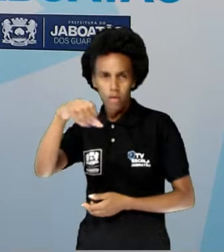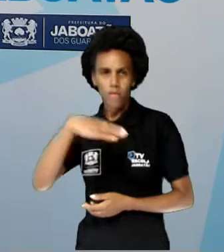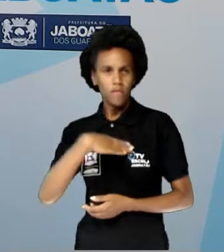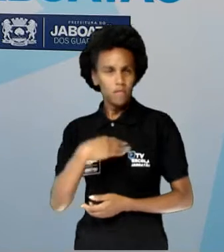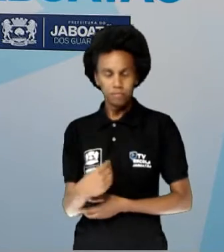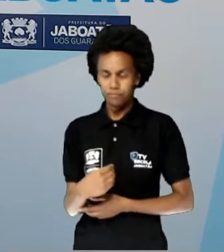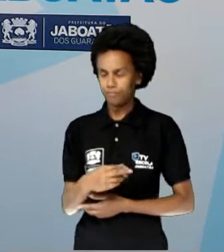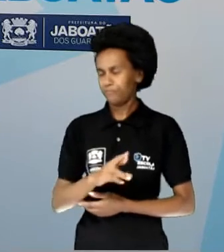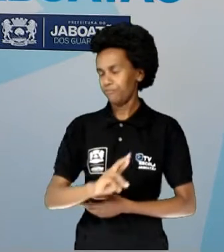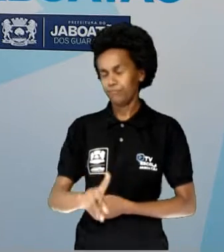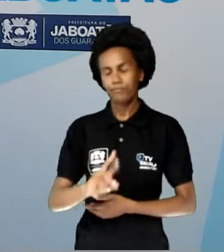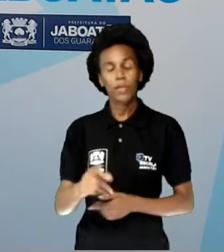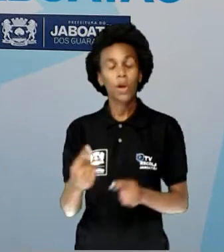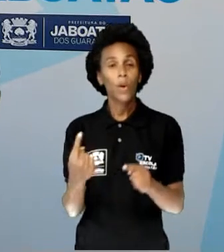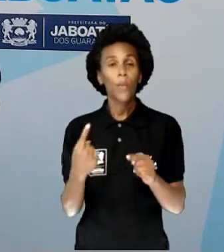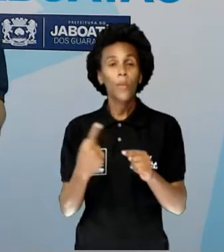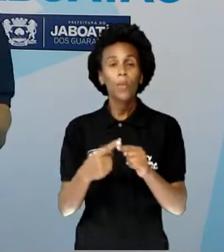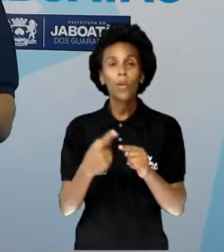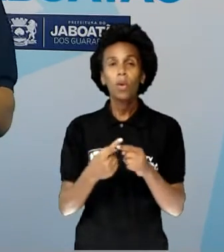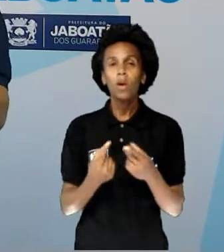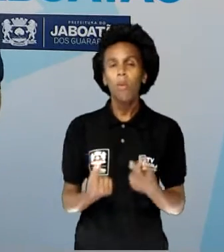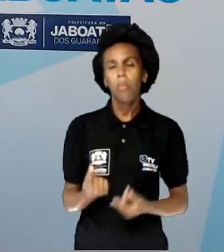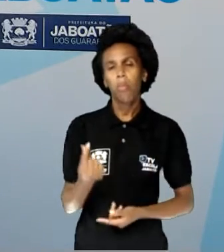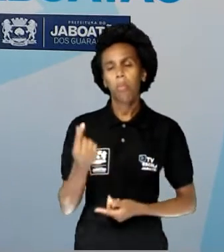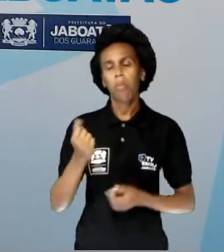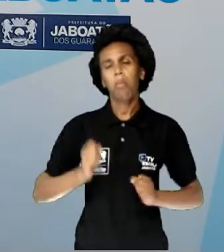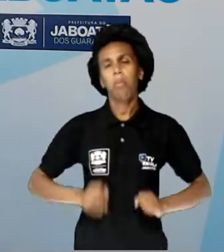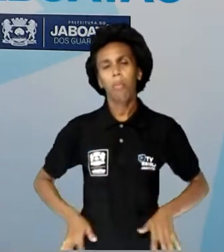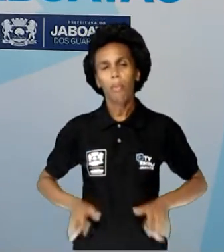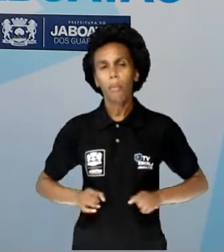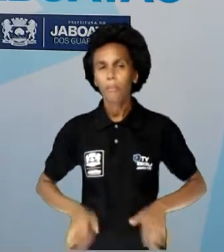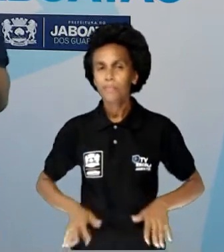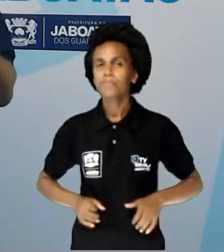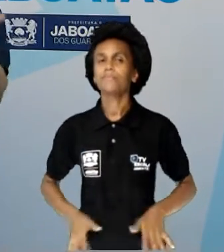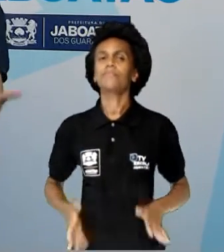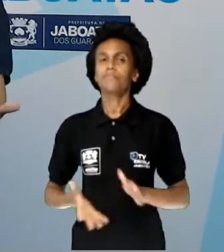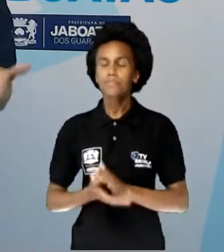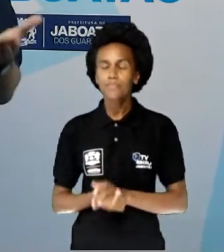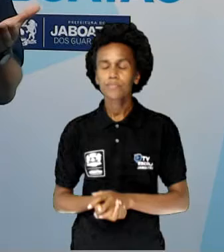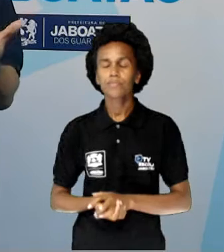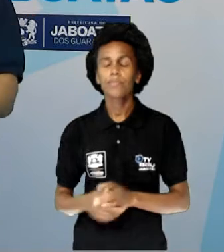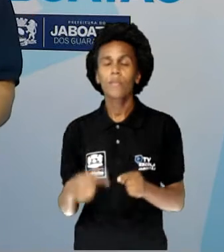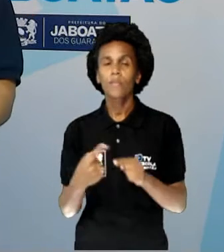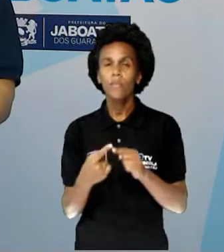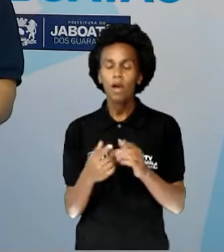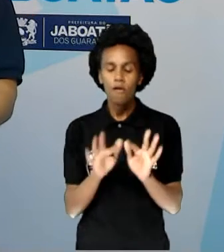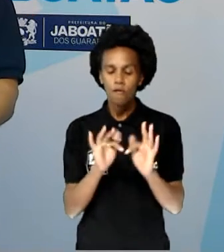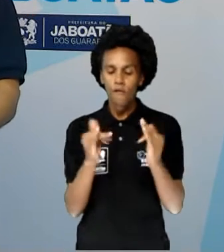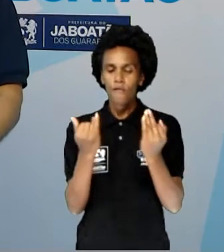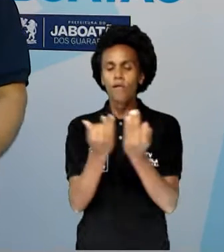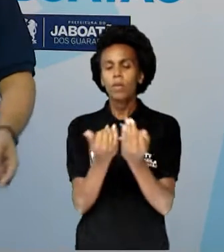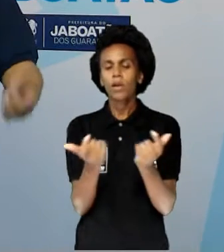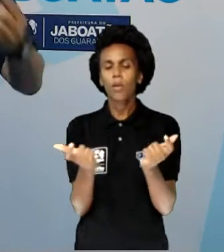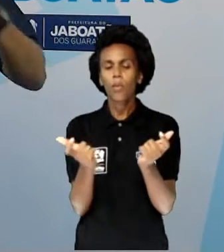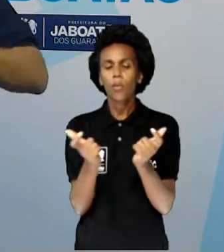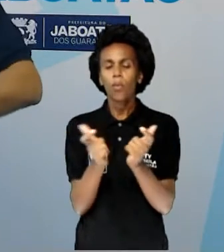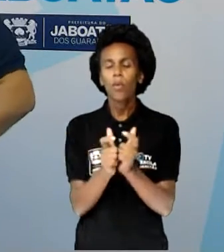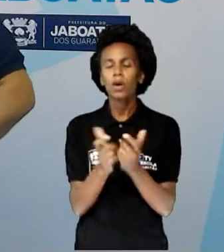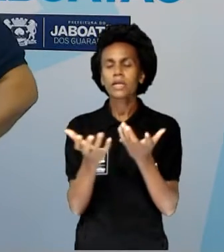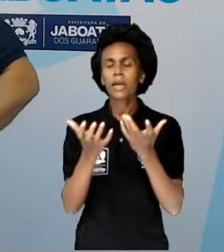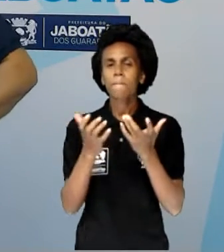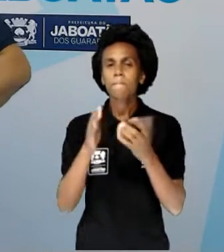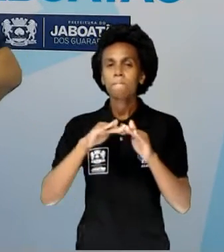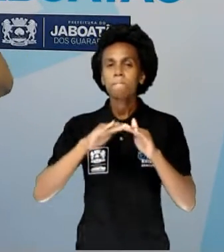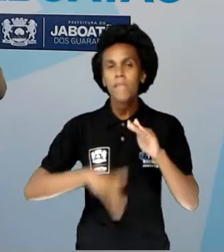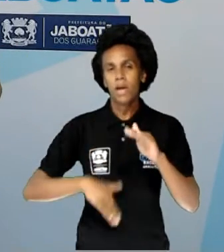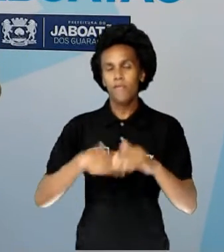vida maior fez com que as famílias reduzissem, buscassem cada vez ter menos filho. Além